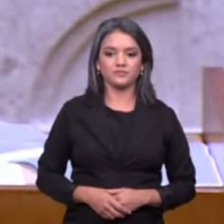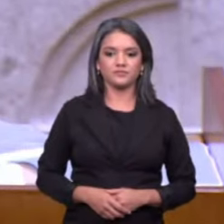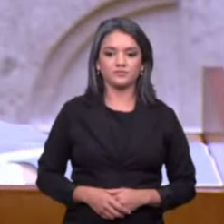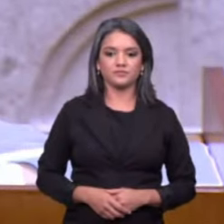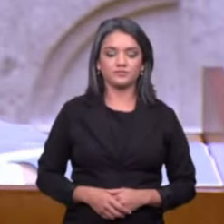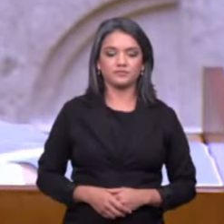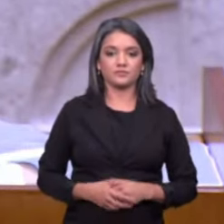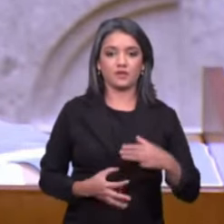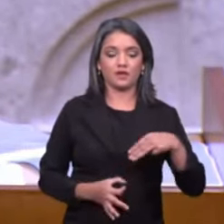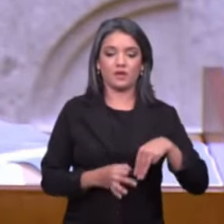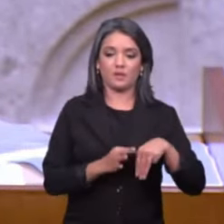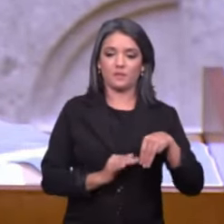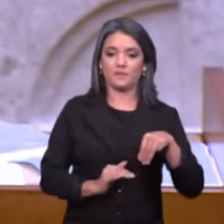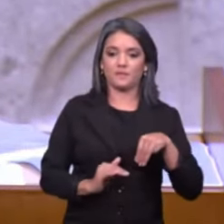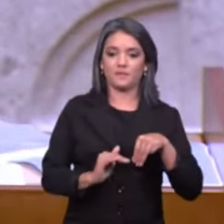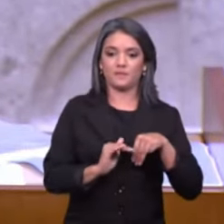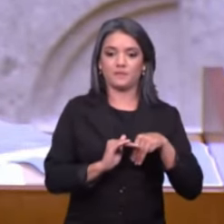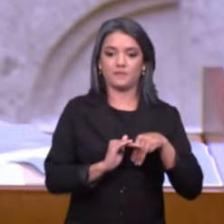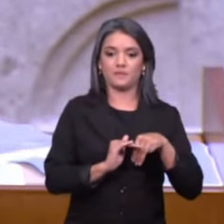Os ministros